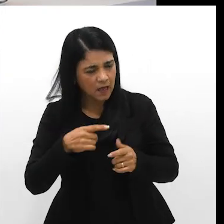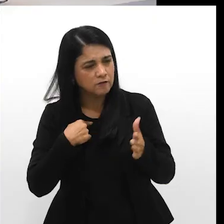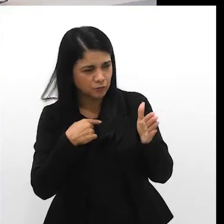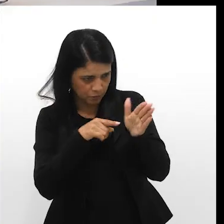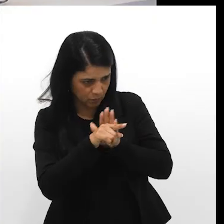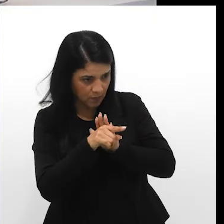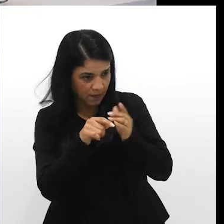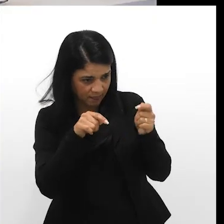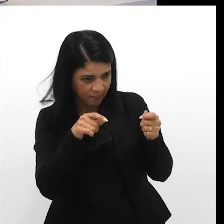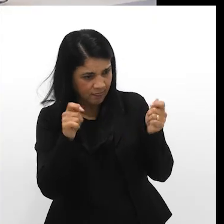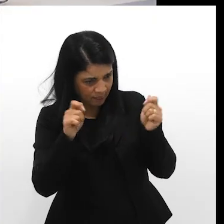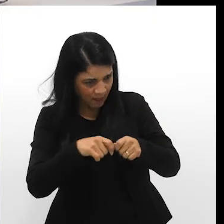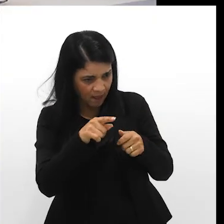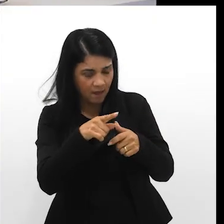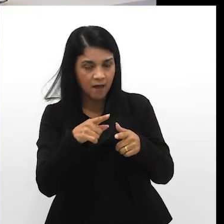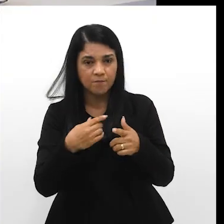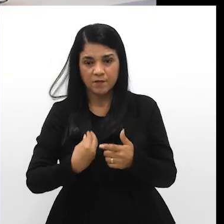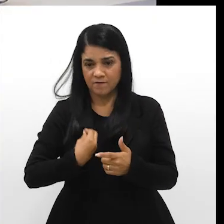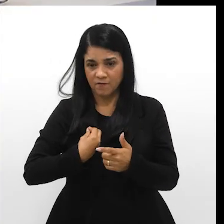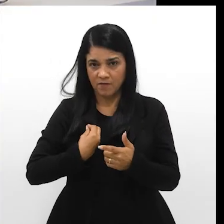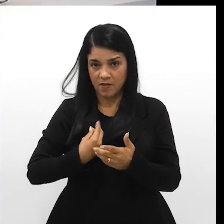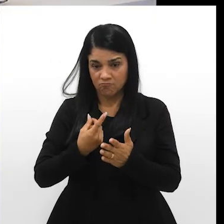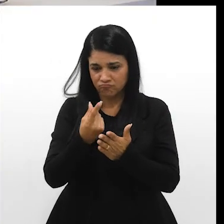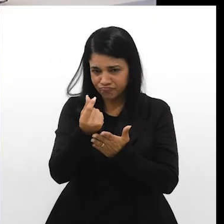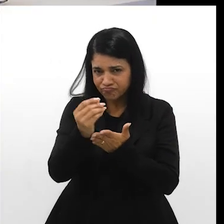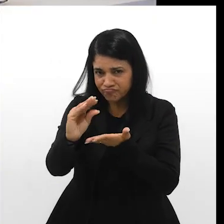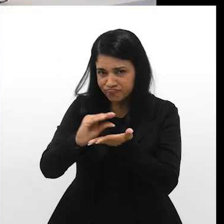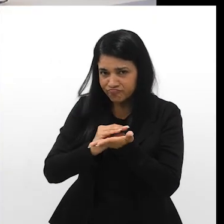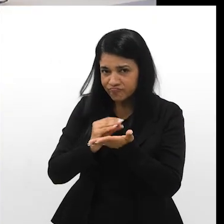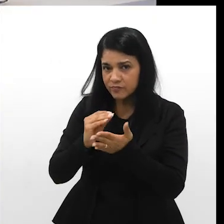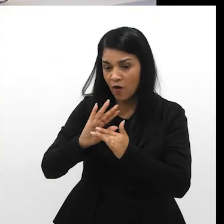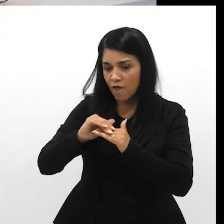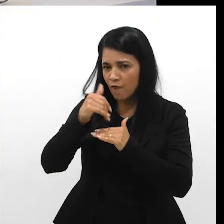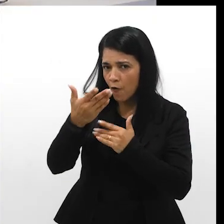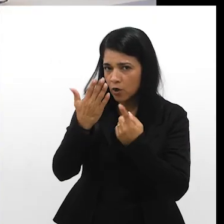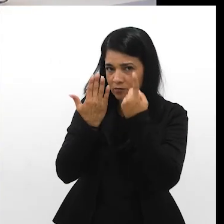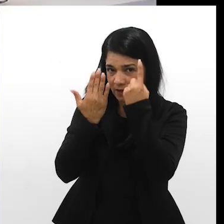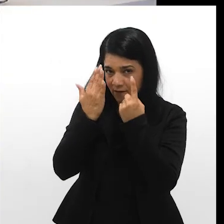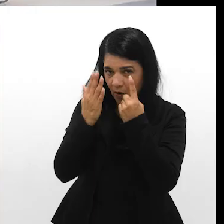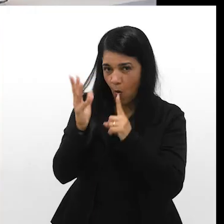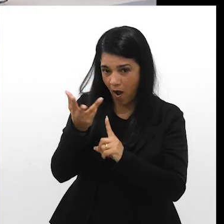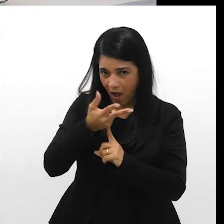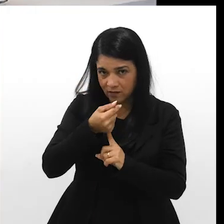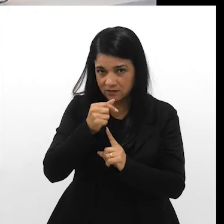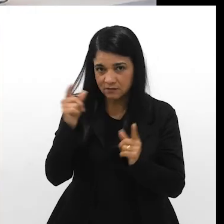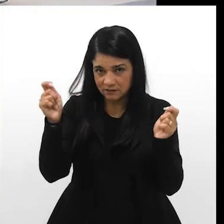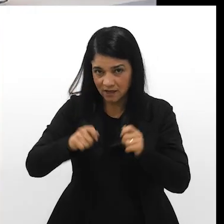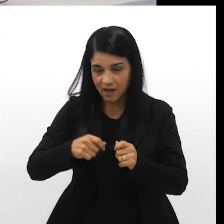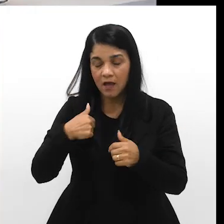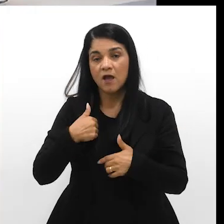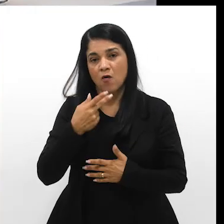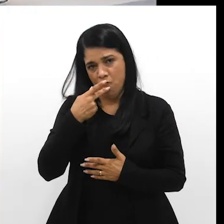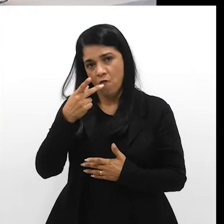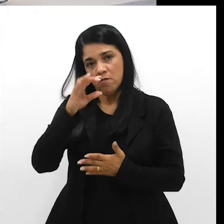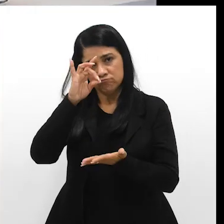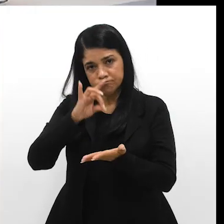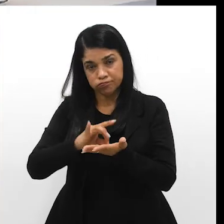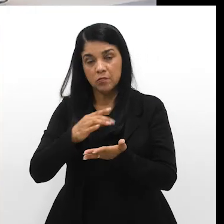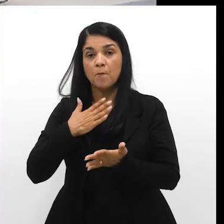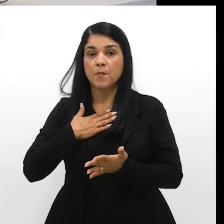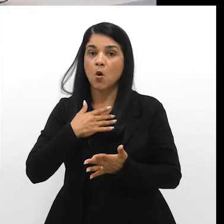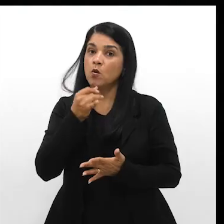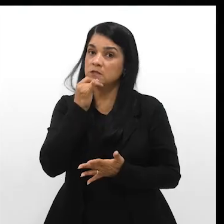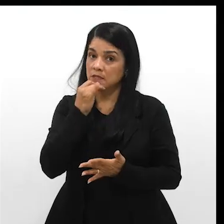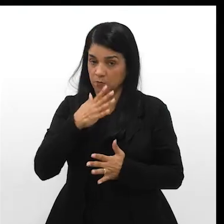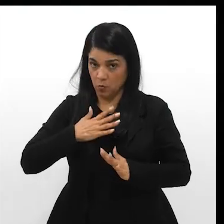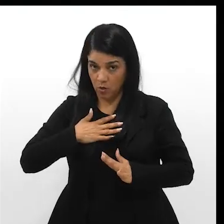para viver de arte fora do carnaval? Fora do carnaval, eu posso falar assim de